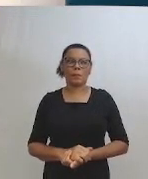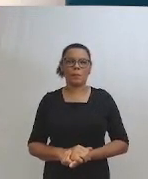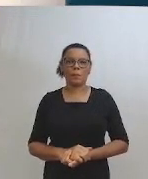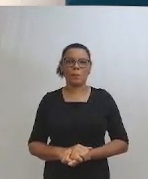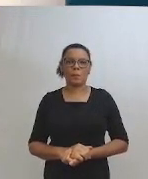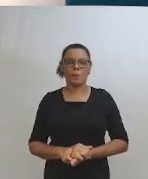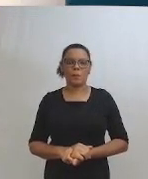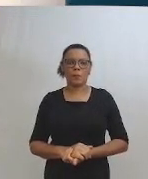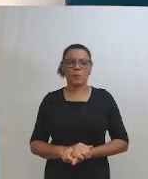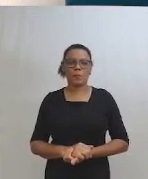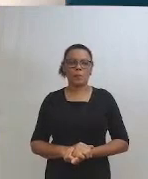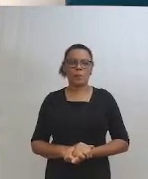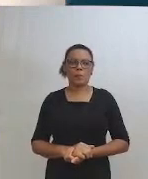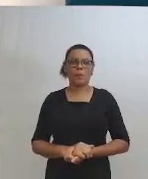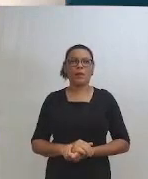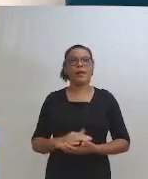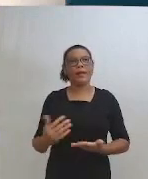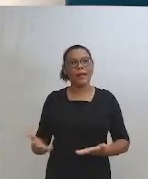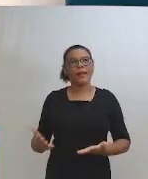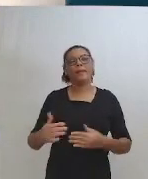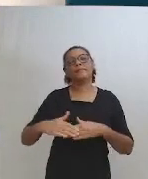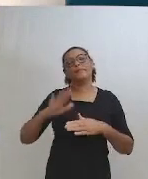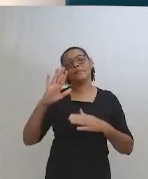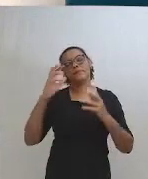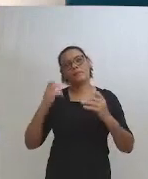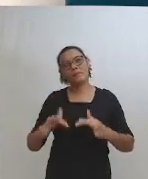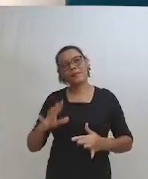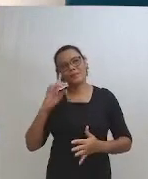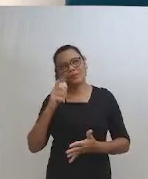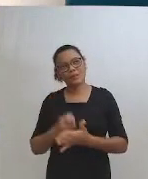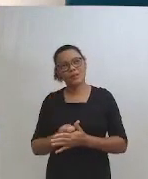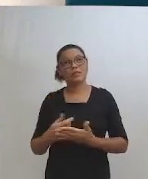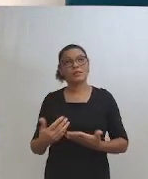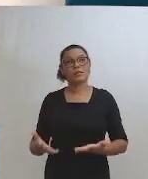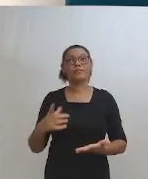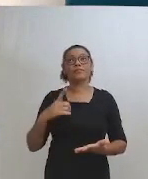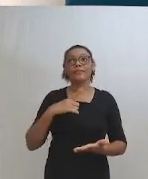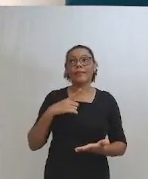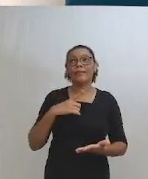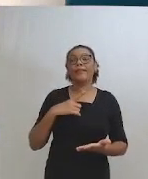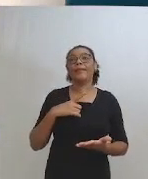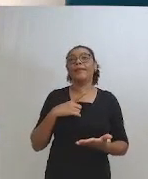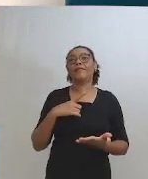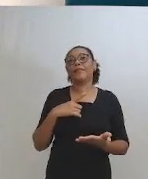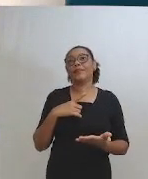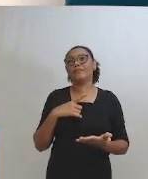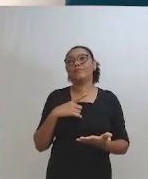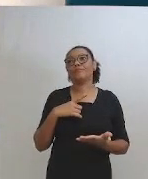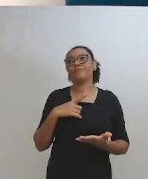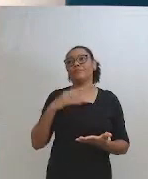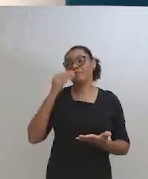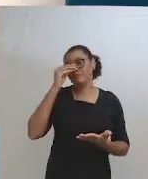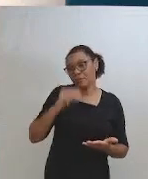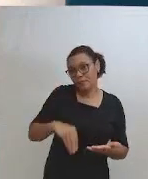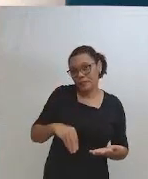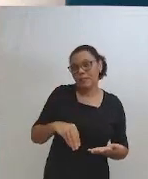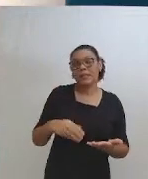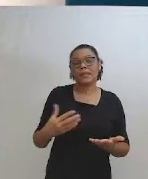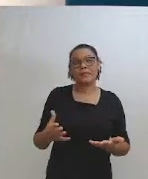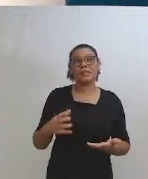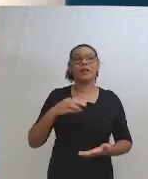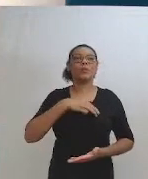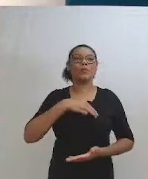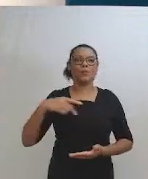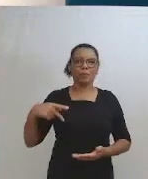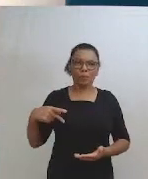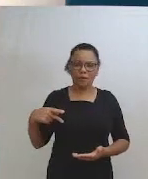São embargos de declaração no habeas corpus e houve uma renúncia expressa do Ministério Público no processo